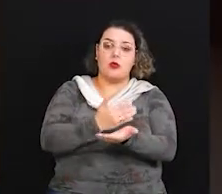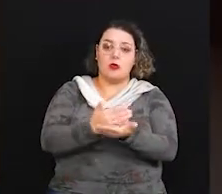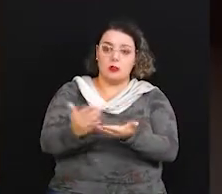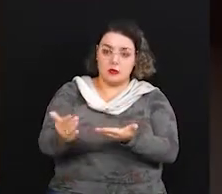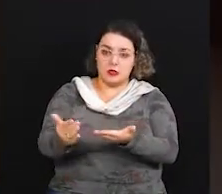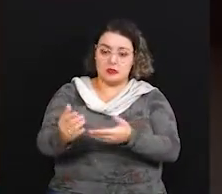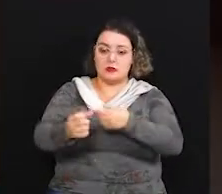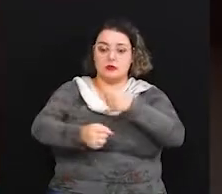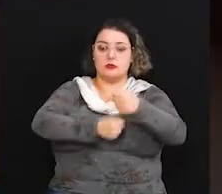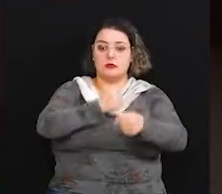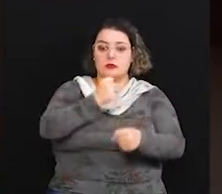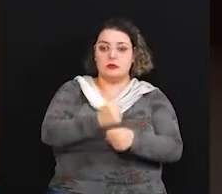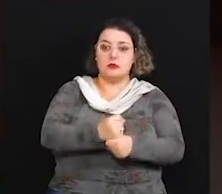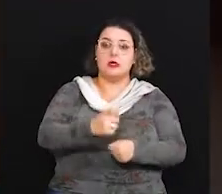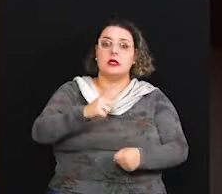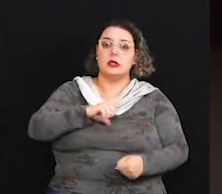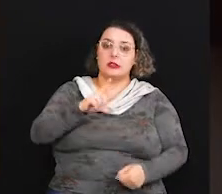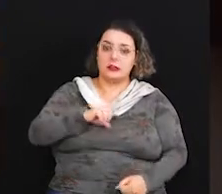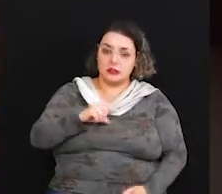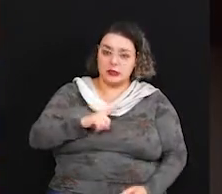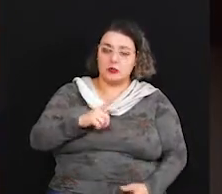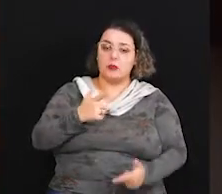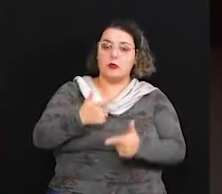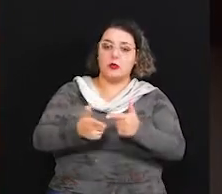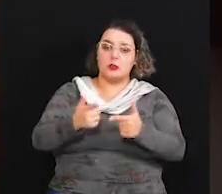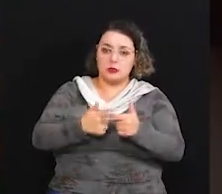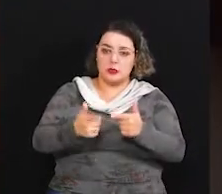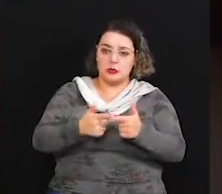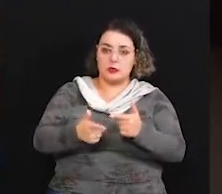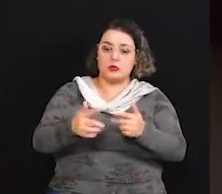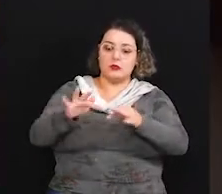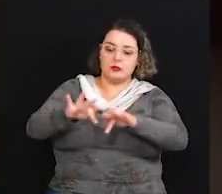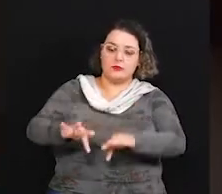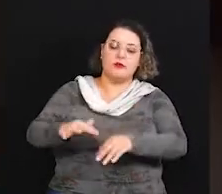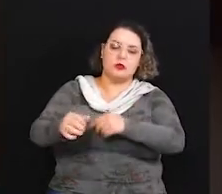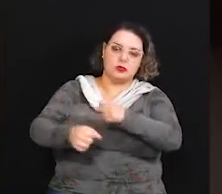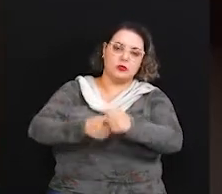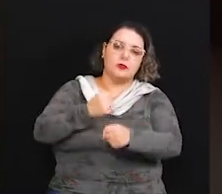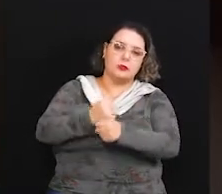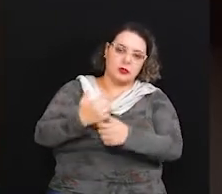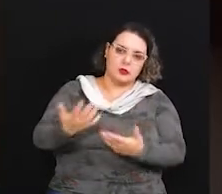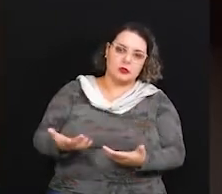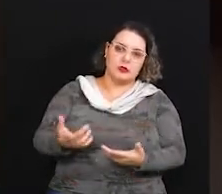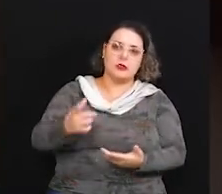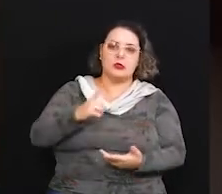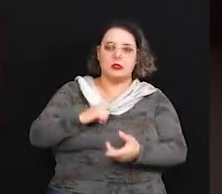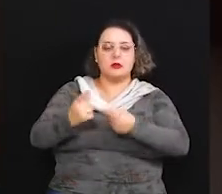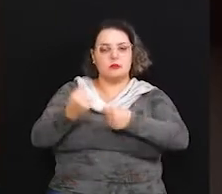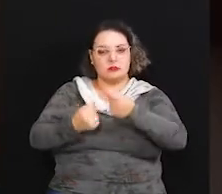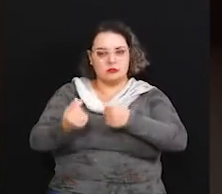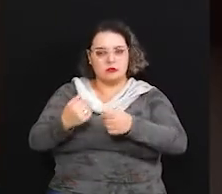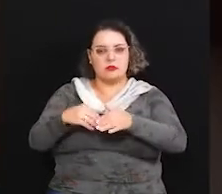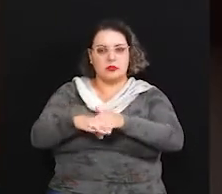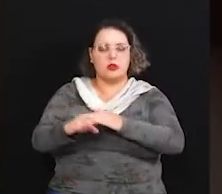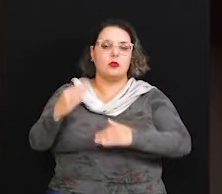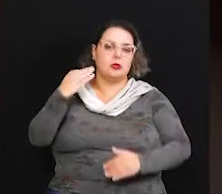começamos o ano sabendo que nós vamos ter um déficit no fim do ano, tá? Então, nós temos algumas reservas, tudo,